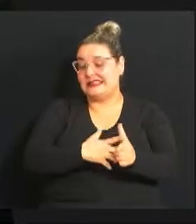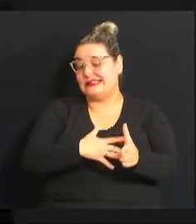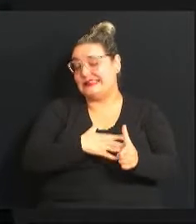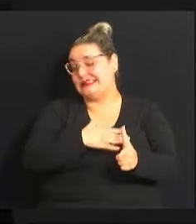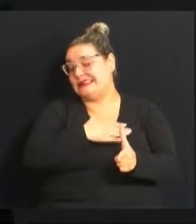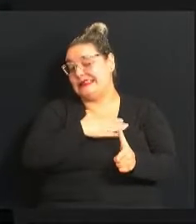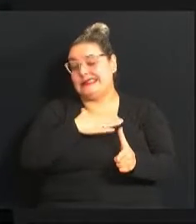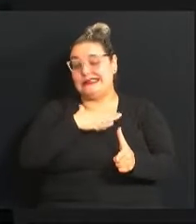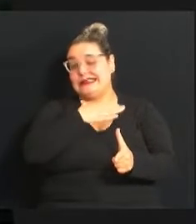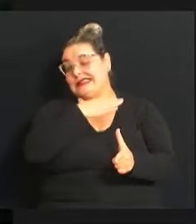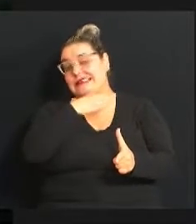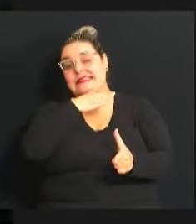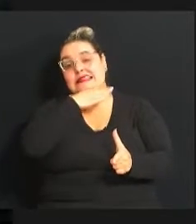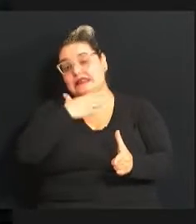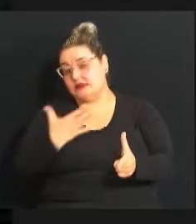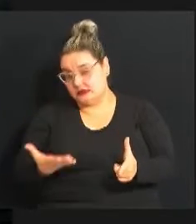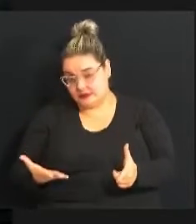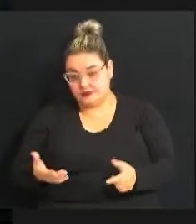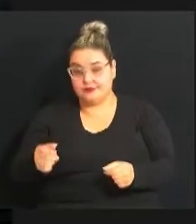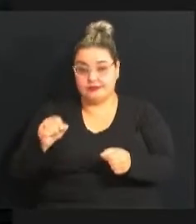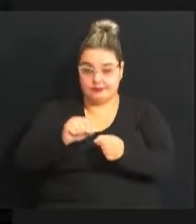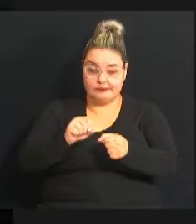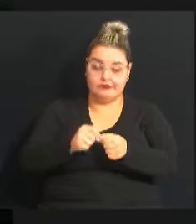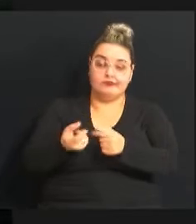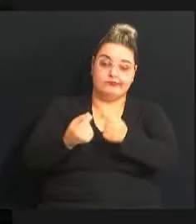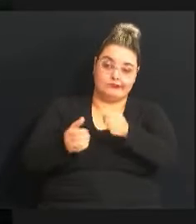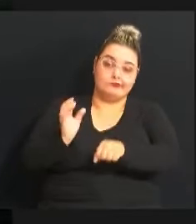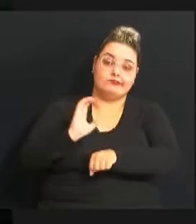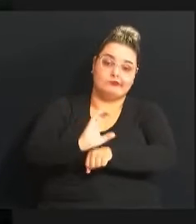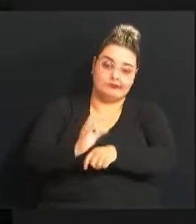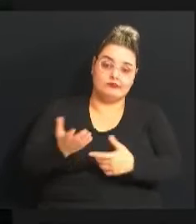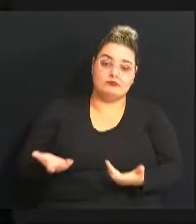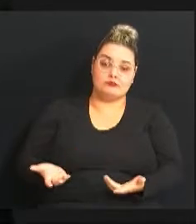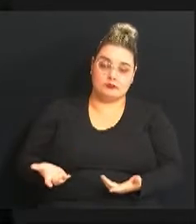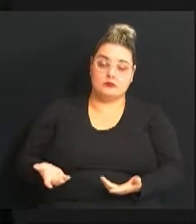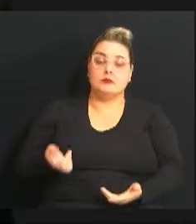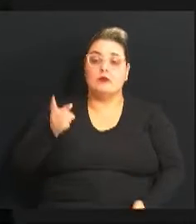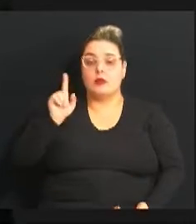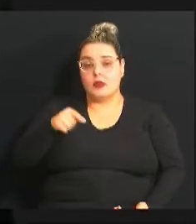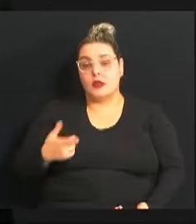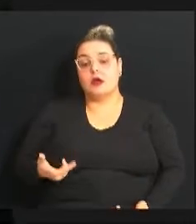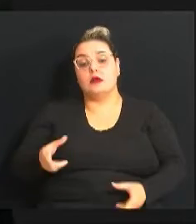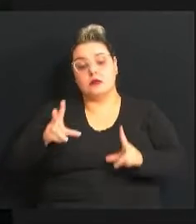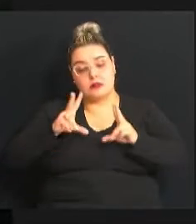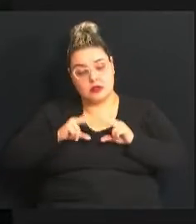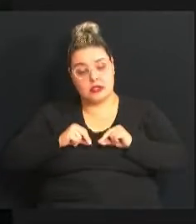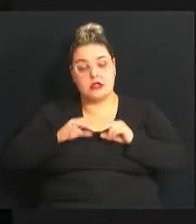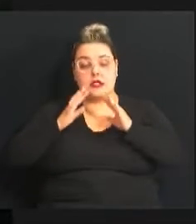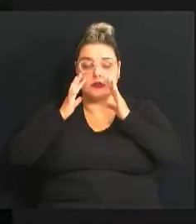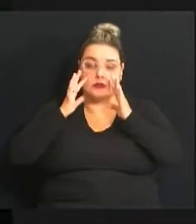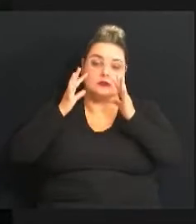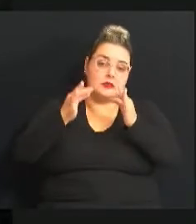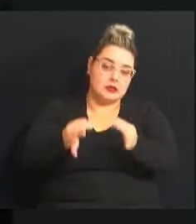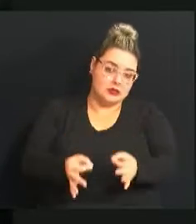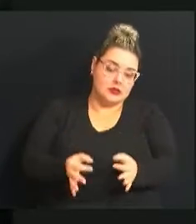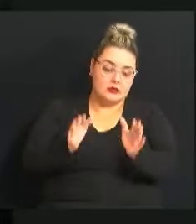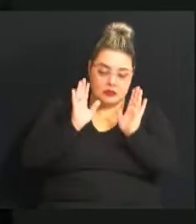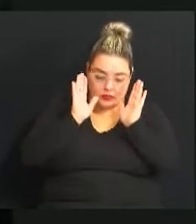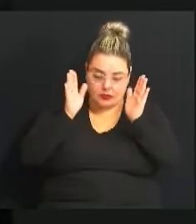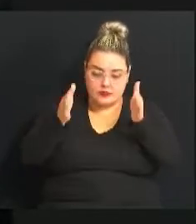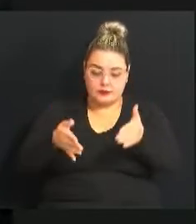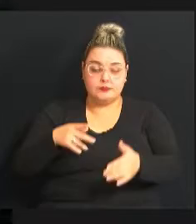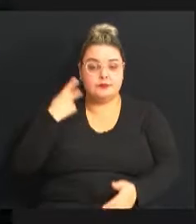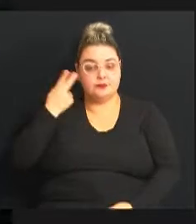maiores gastos, realizem seus investimentos, e, portanto, é uma coisa que merece uma certa atenção em termos de política